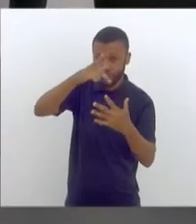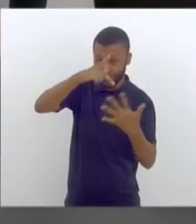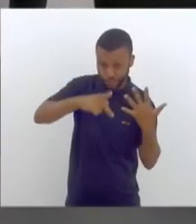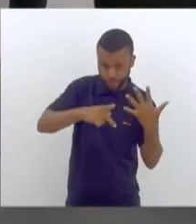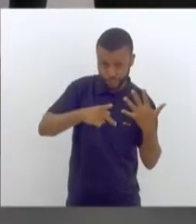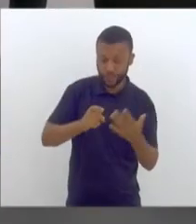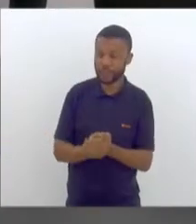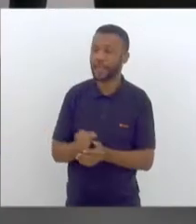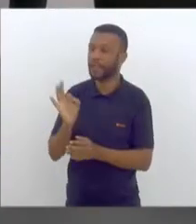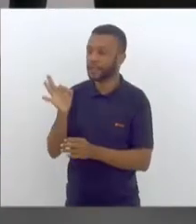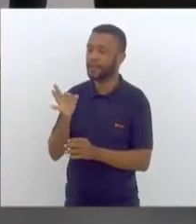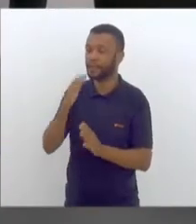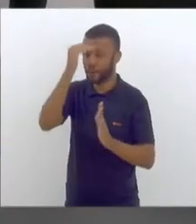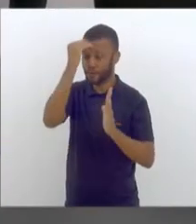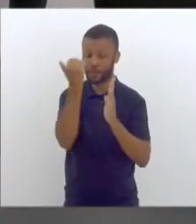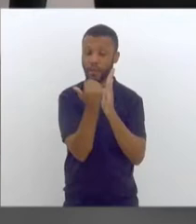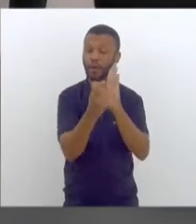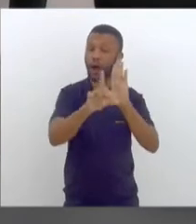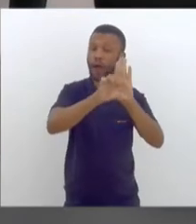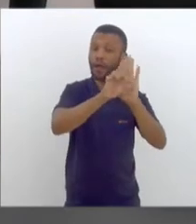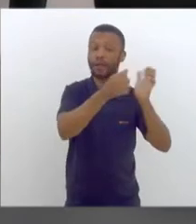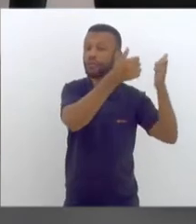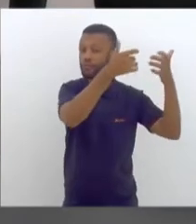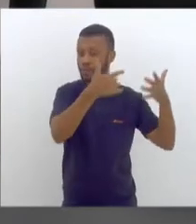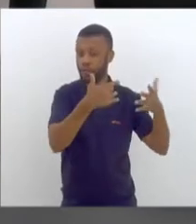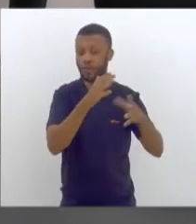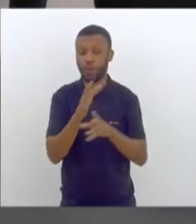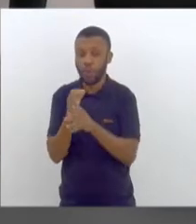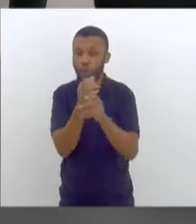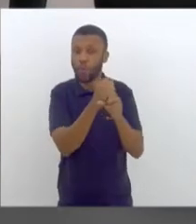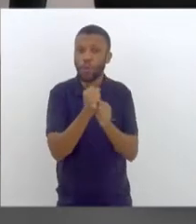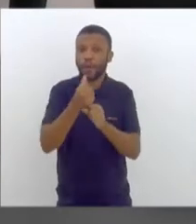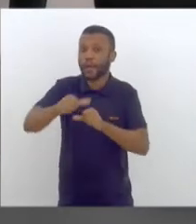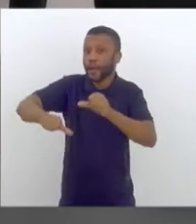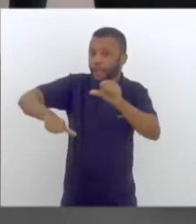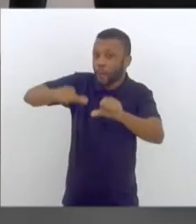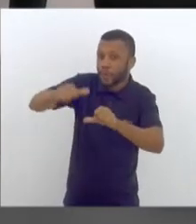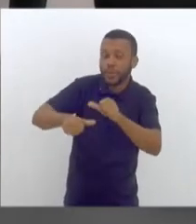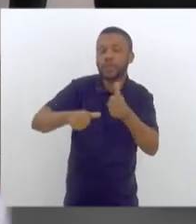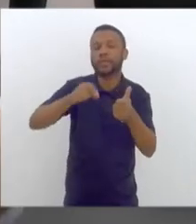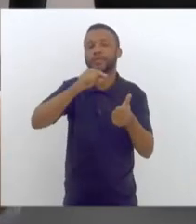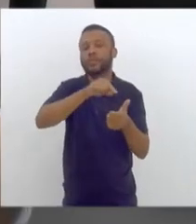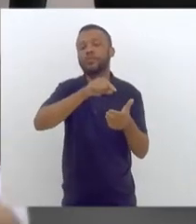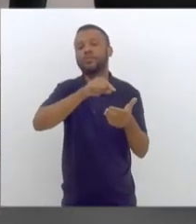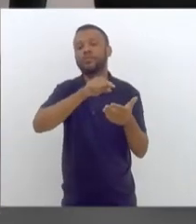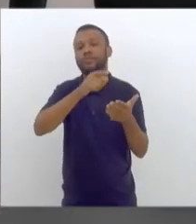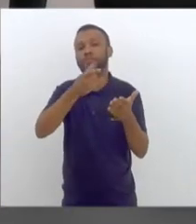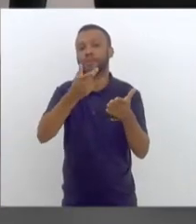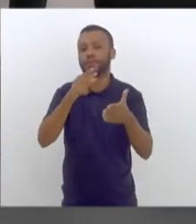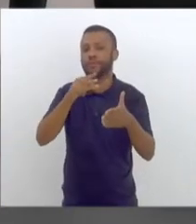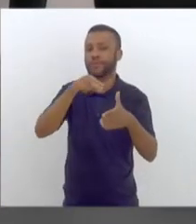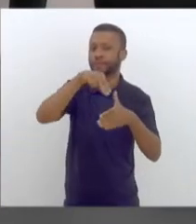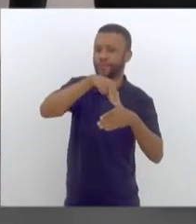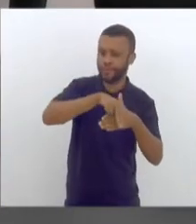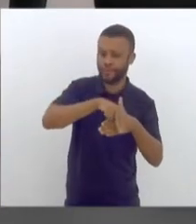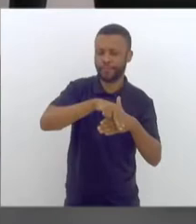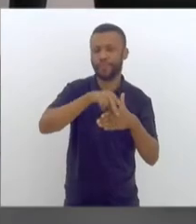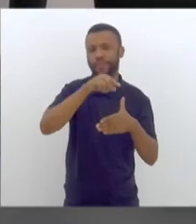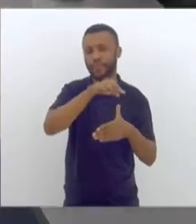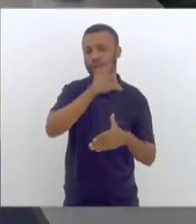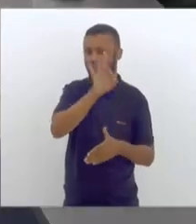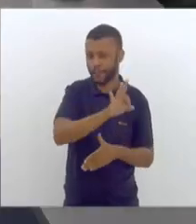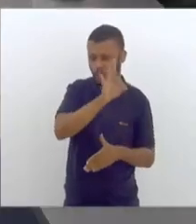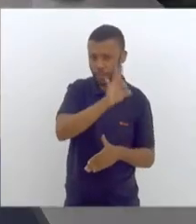recalculado Conforme a lei E aí exatamente pela mudança do dexador é que vai ter essa redução do estoque que depois vai até apresentar no slides mais à frente